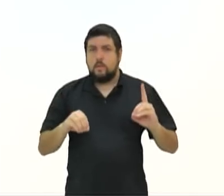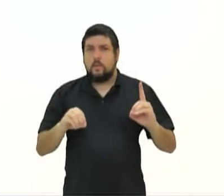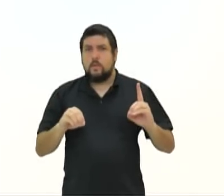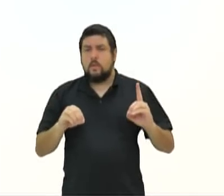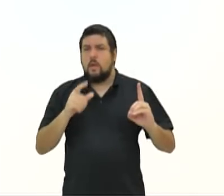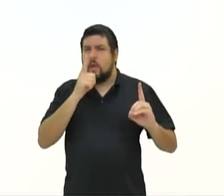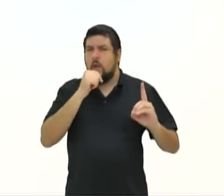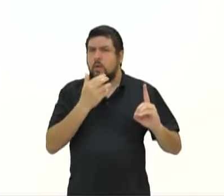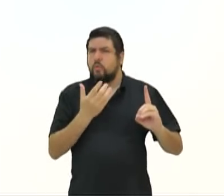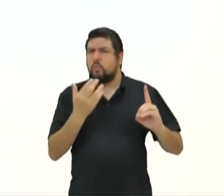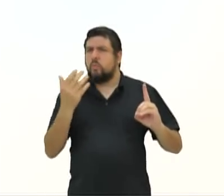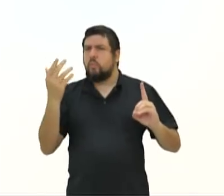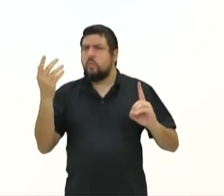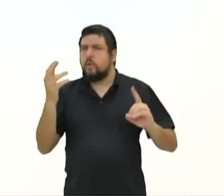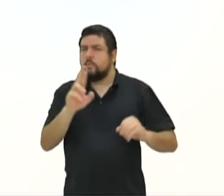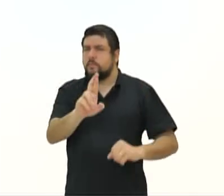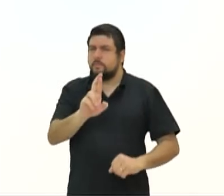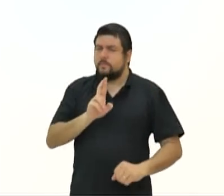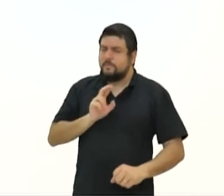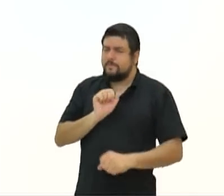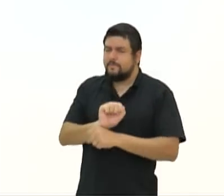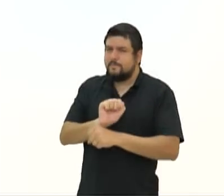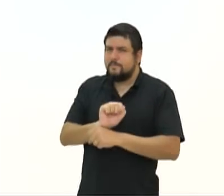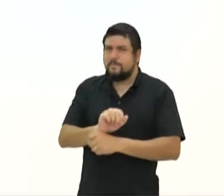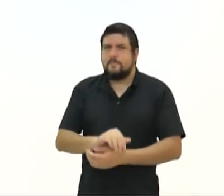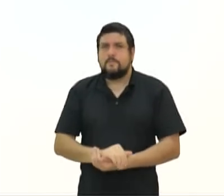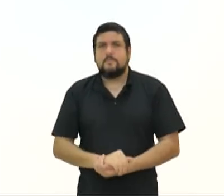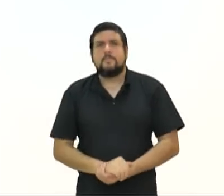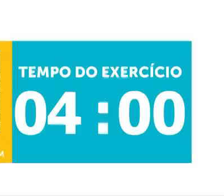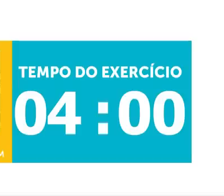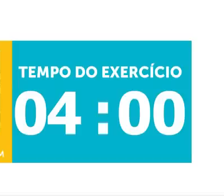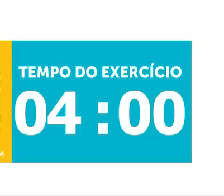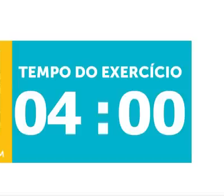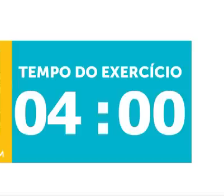água. Pensa, responde no seu caderno e a gente já volta.